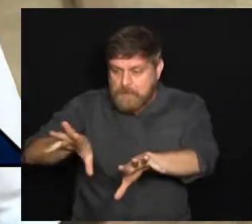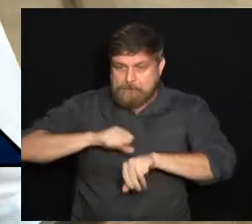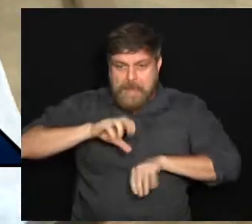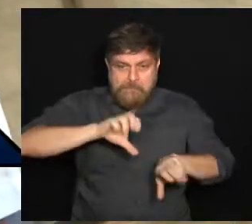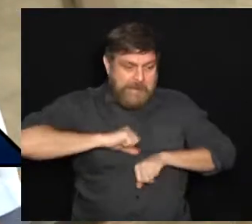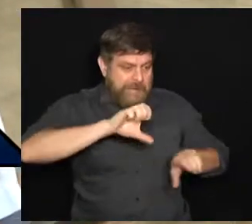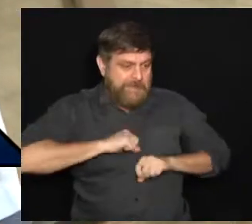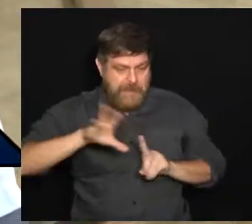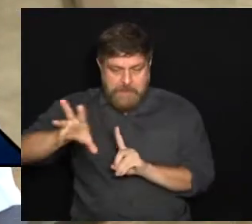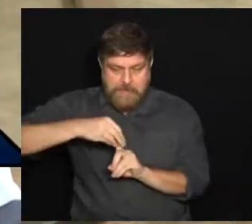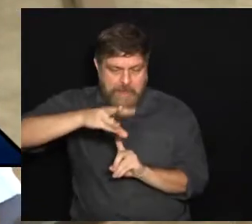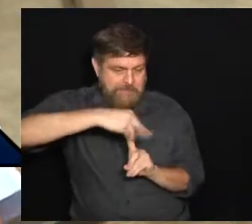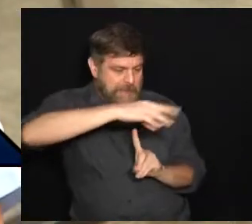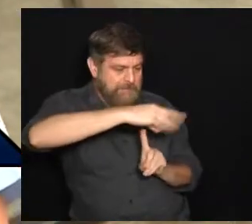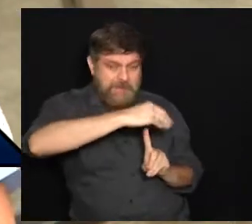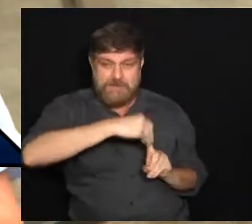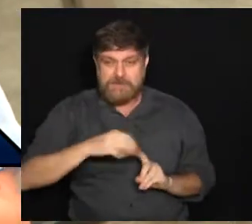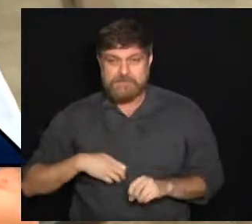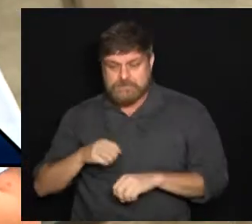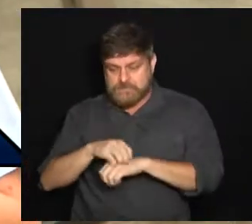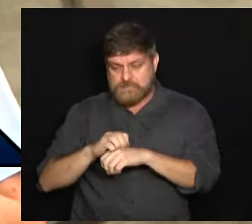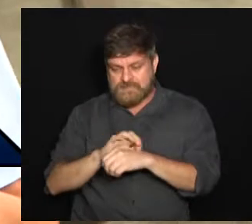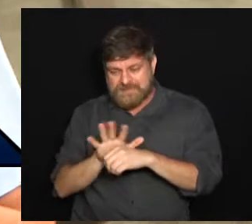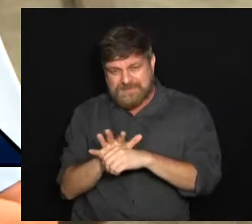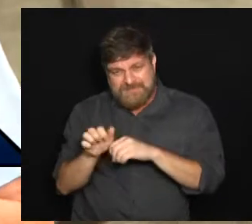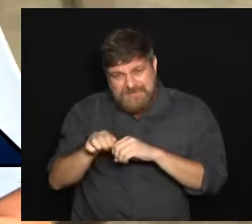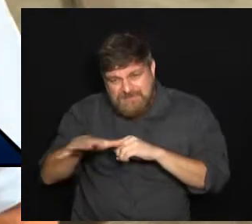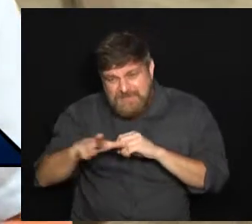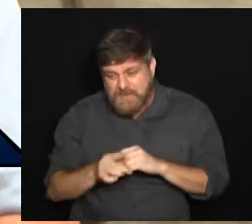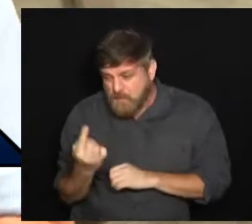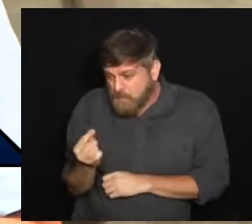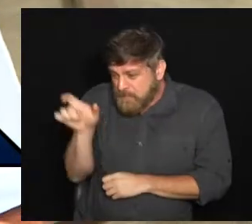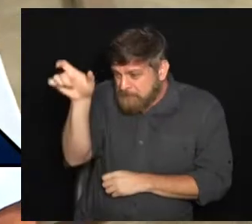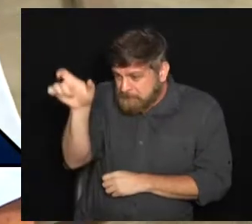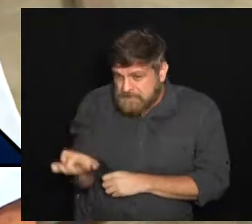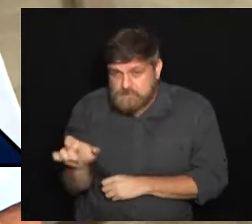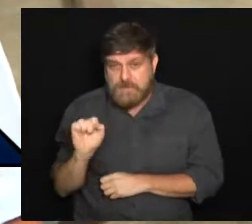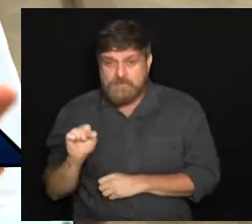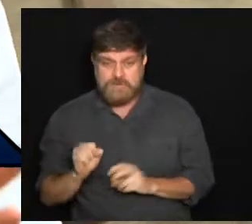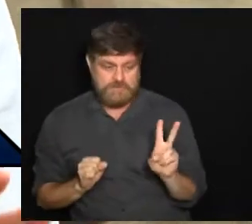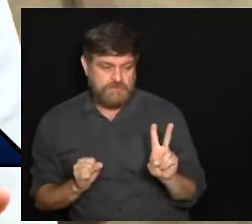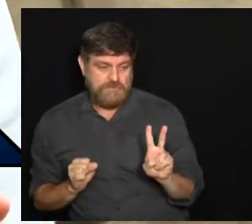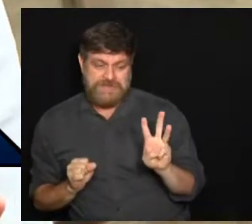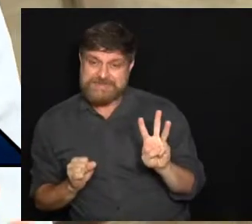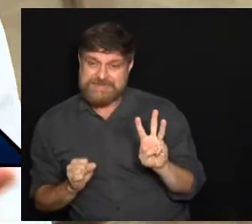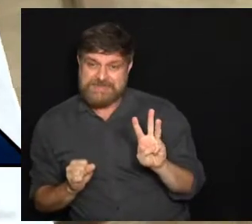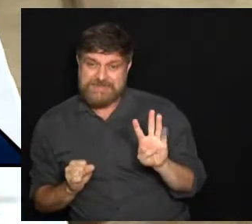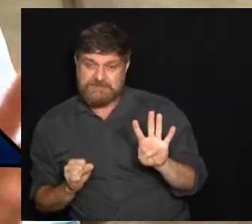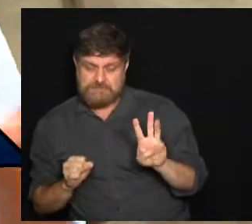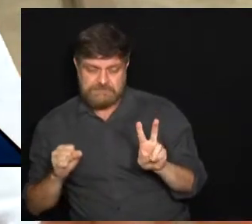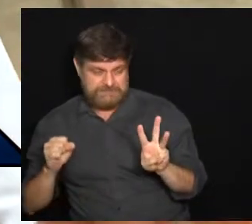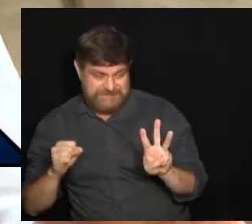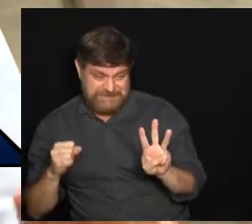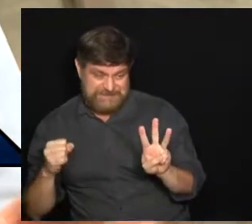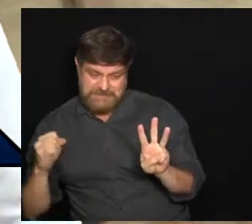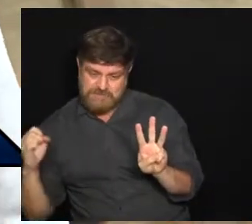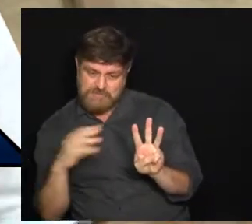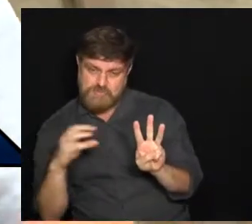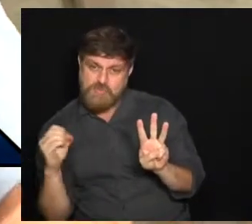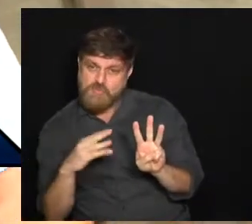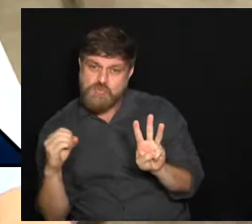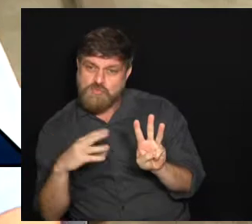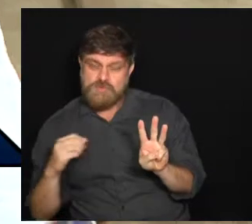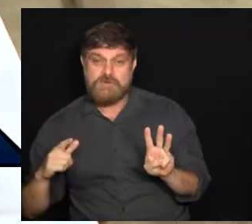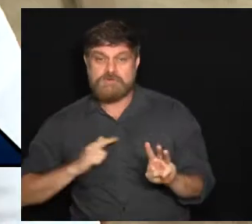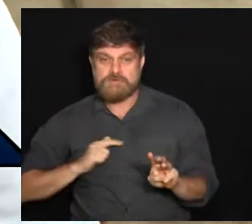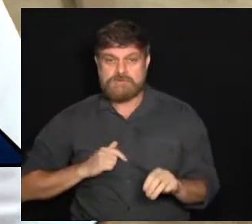Mirna, normalmente, ele contamina, cada doente vai contaminar de 2 a 3 pessoas no